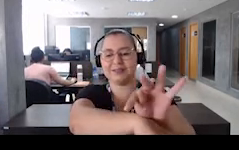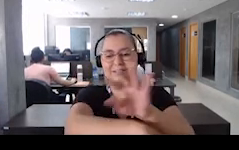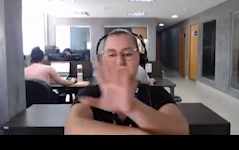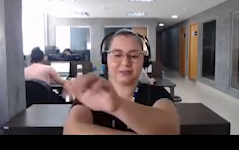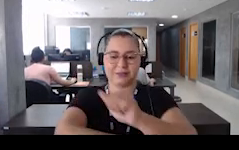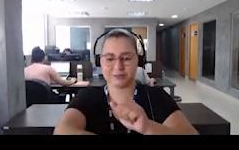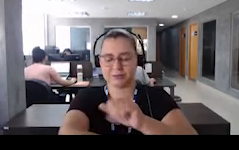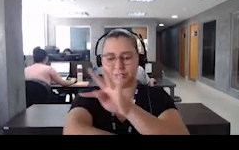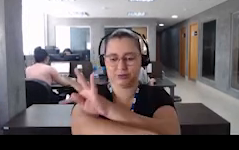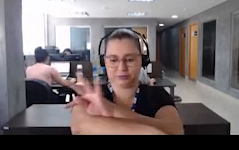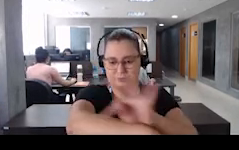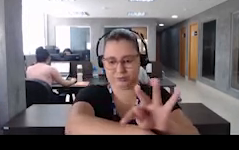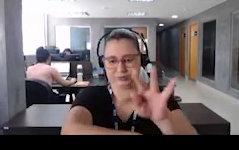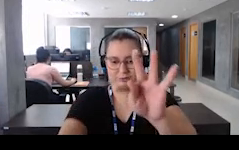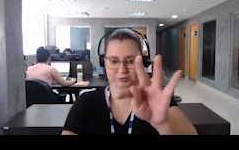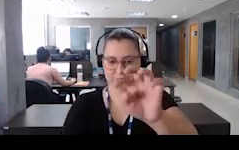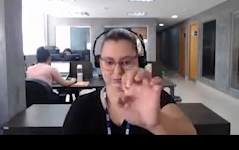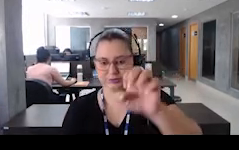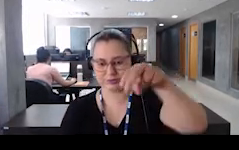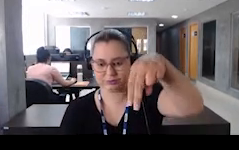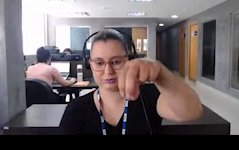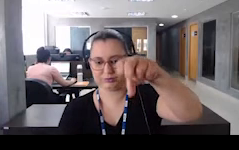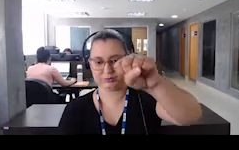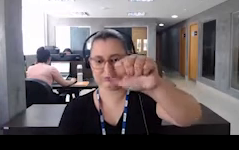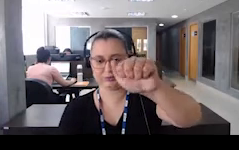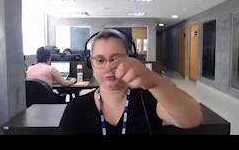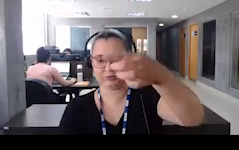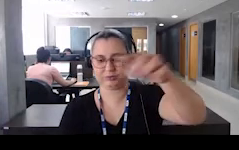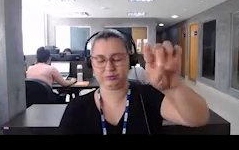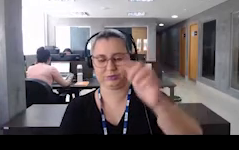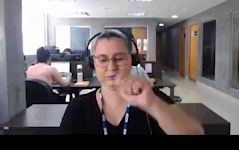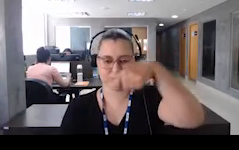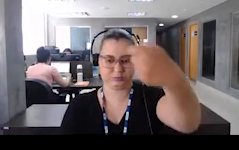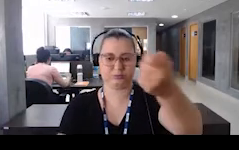pela resistência, né? Então, vou fazer aqui junto com vocês, ó.